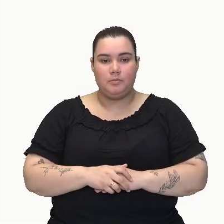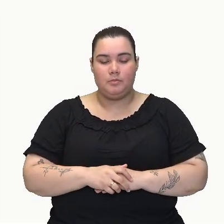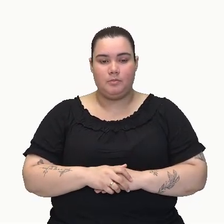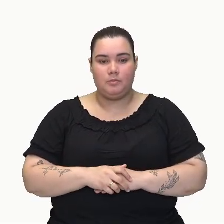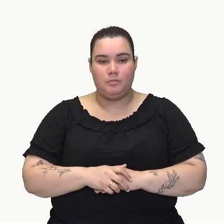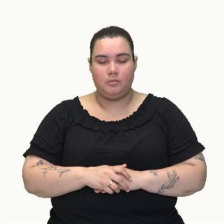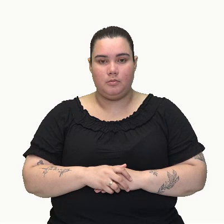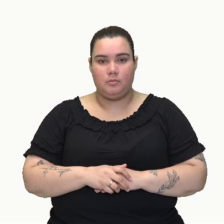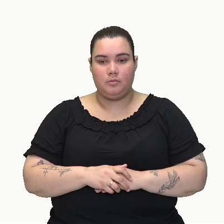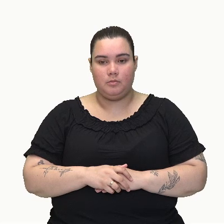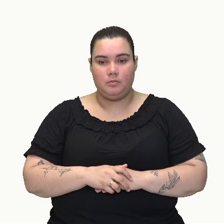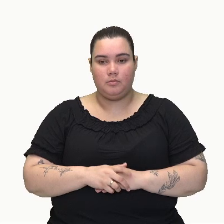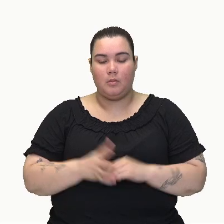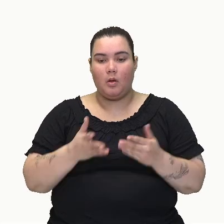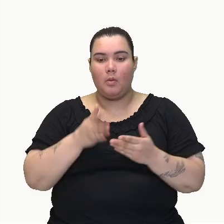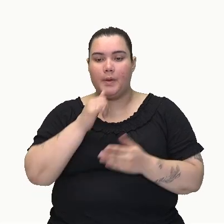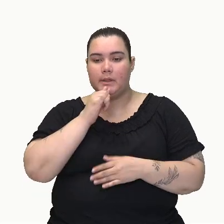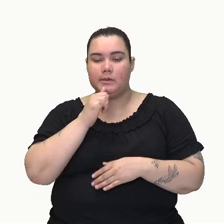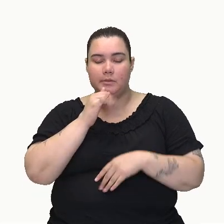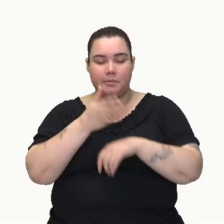Vamos ver aqui um exemplo prático